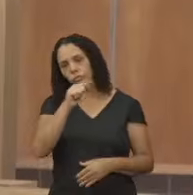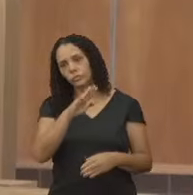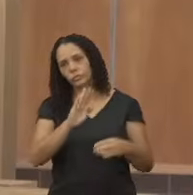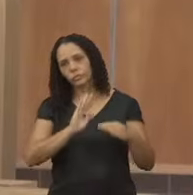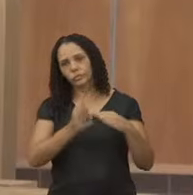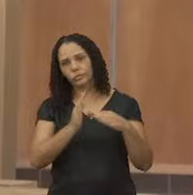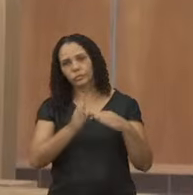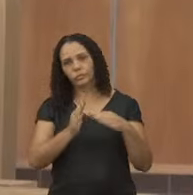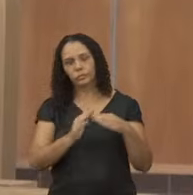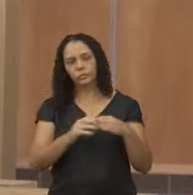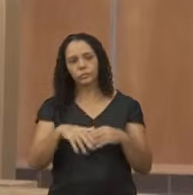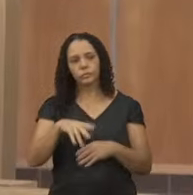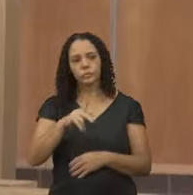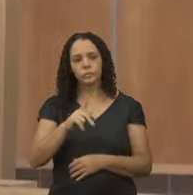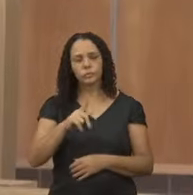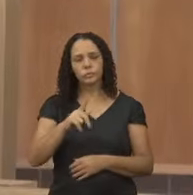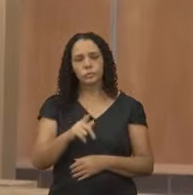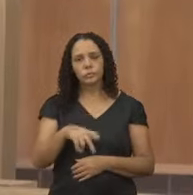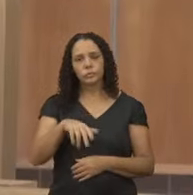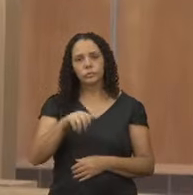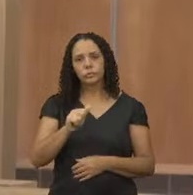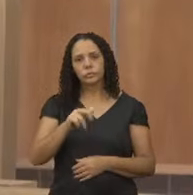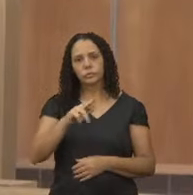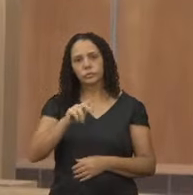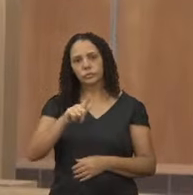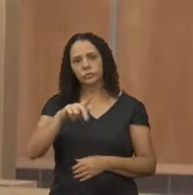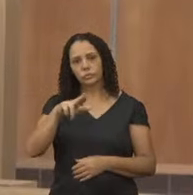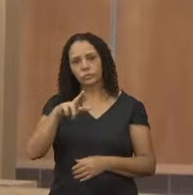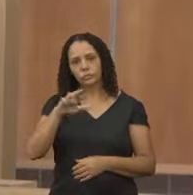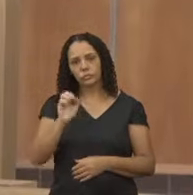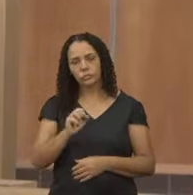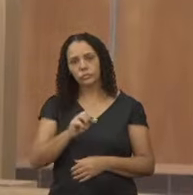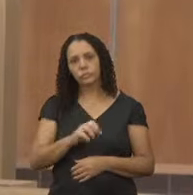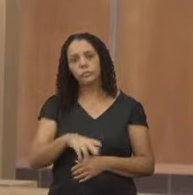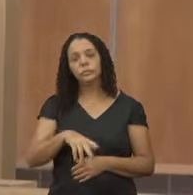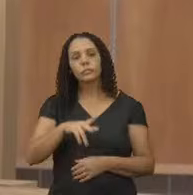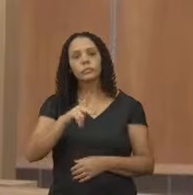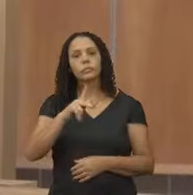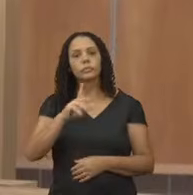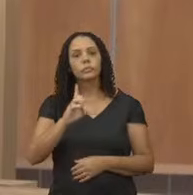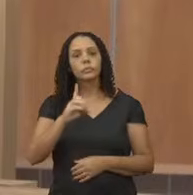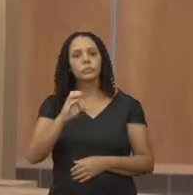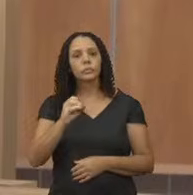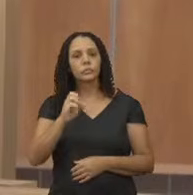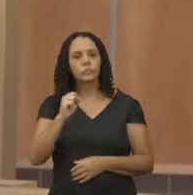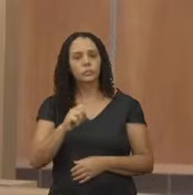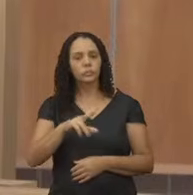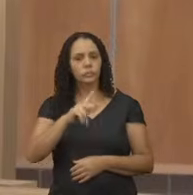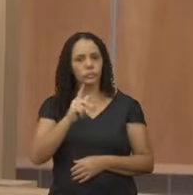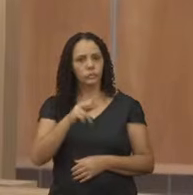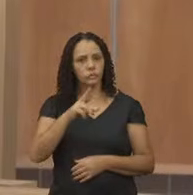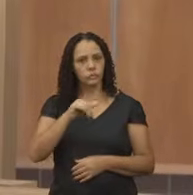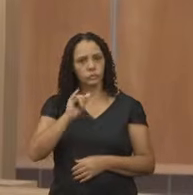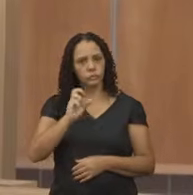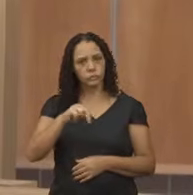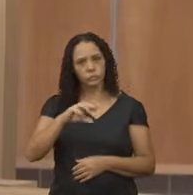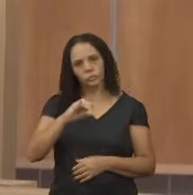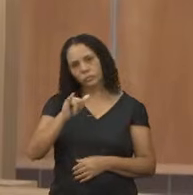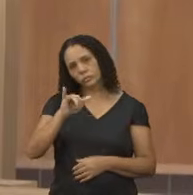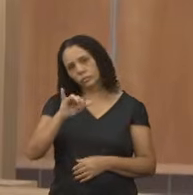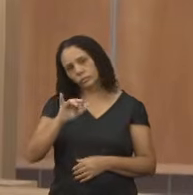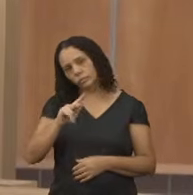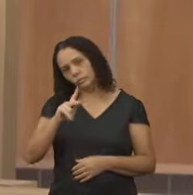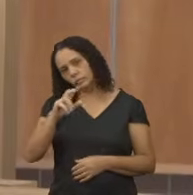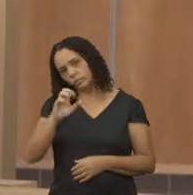Parque dos Príncipes, mostrando aí que é importante, né? Há muitas sessões ela